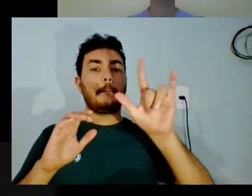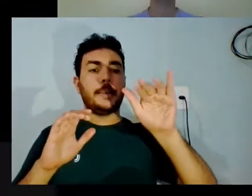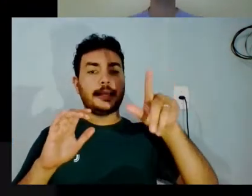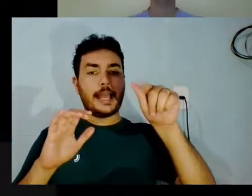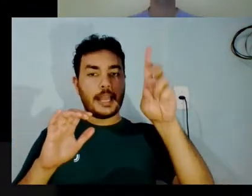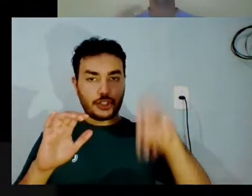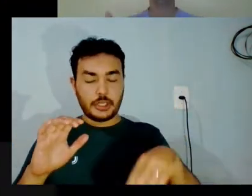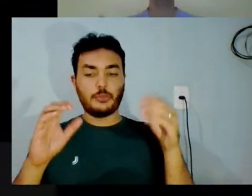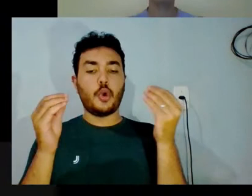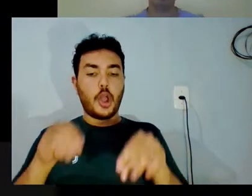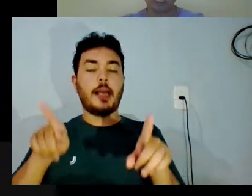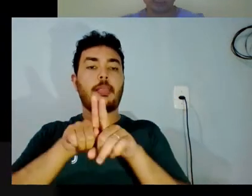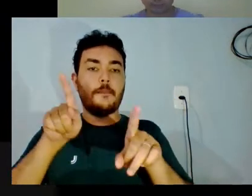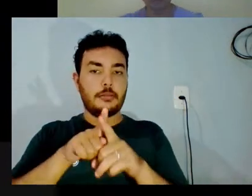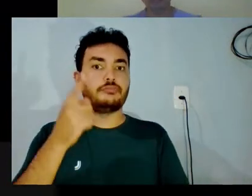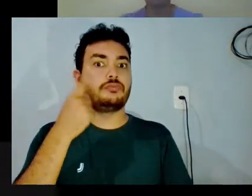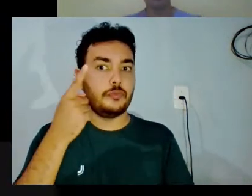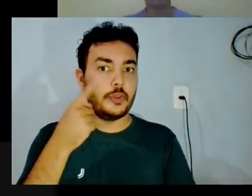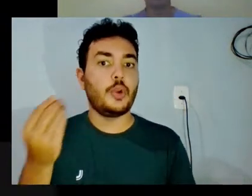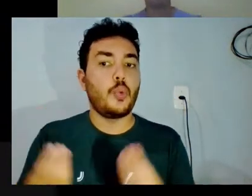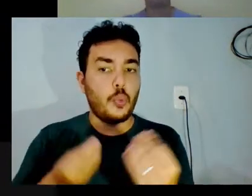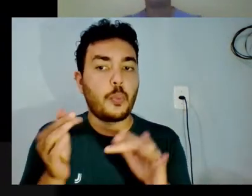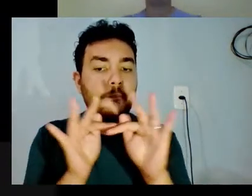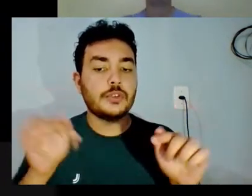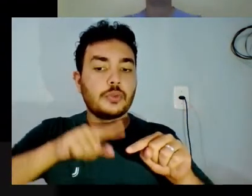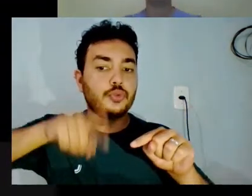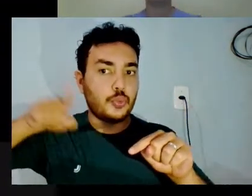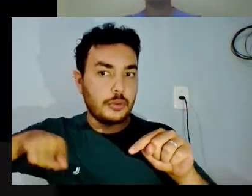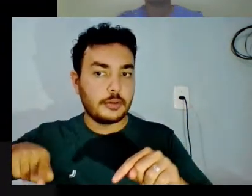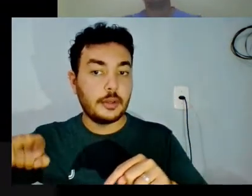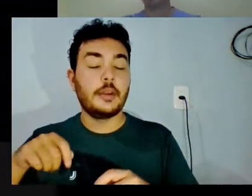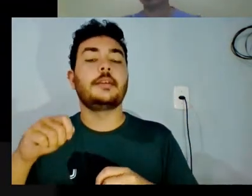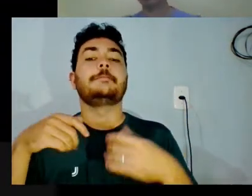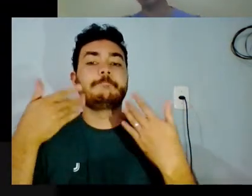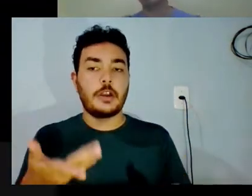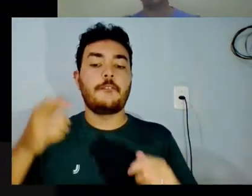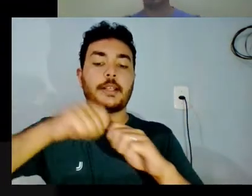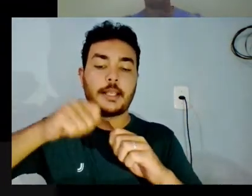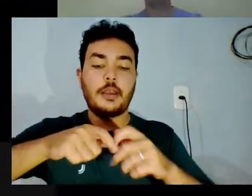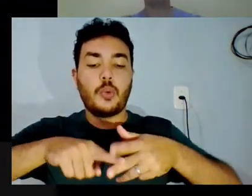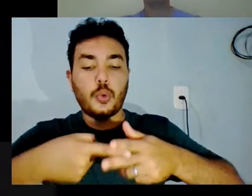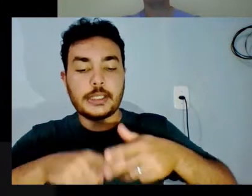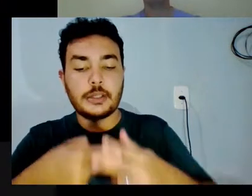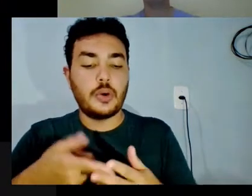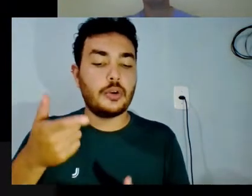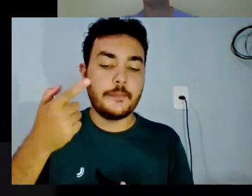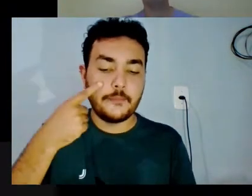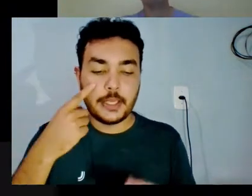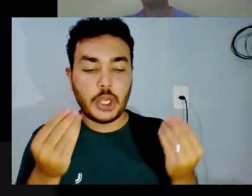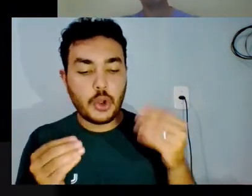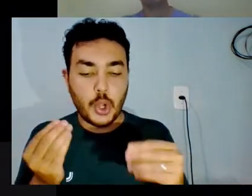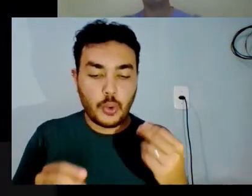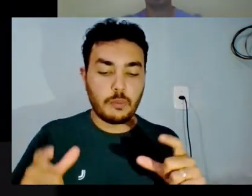gerar, consequentemente, uma nova função de onda. Então, eles fizeram essa correção da função de onda, né, para gerar uma nova função de onda, propor